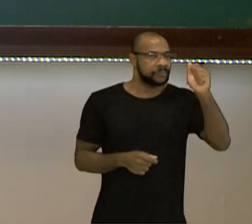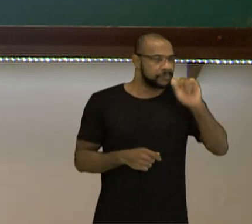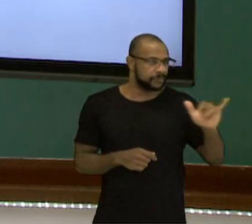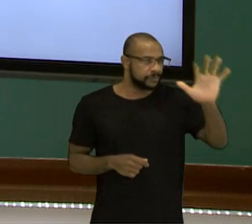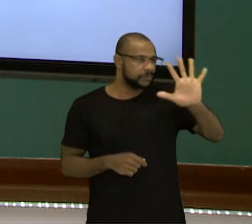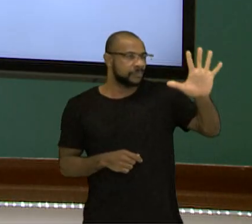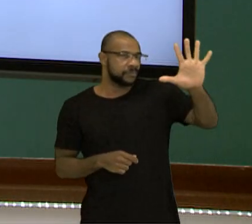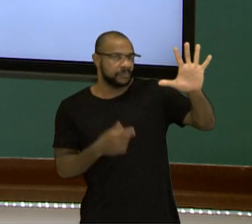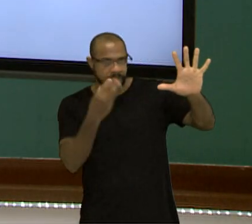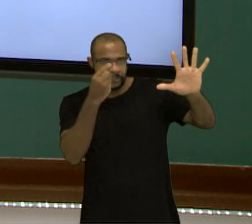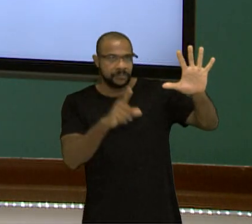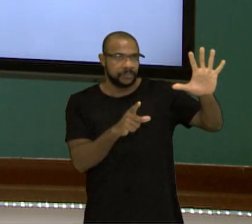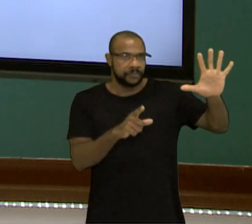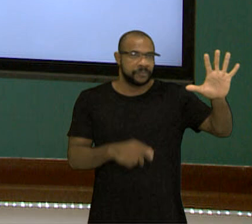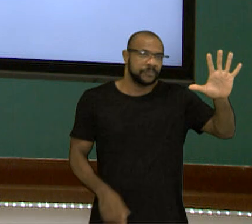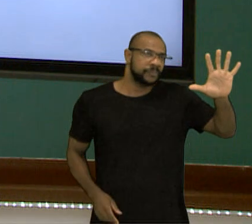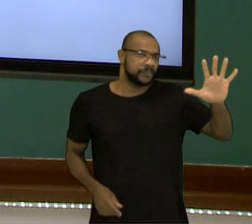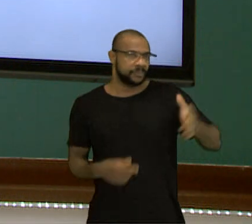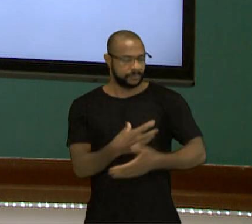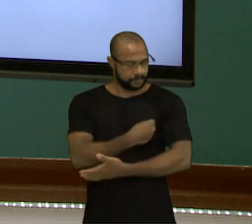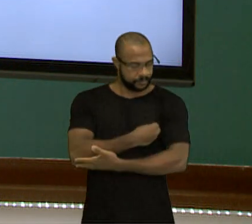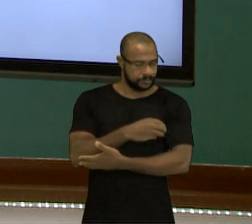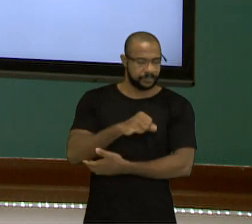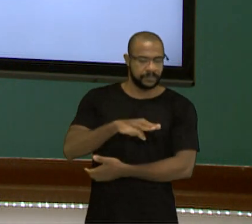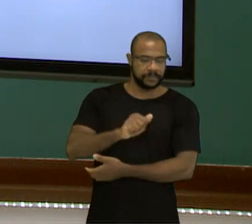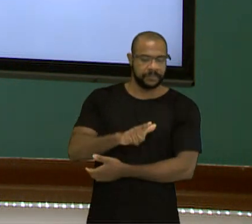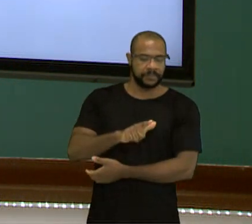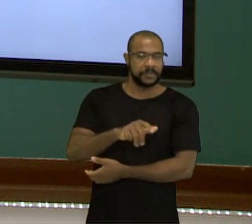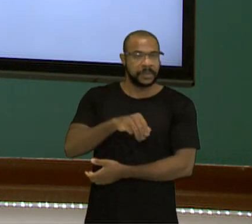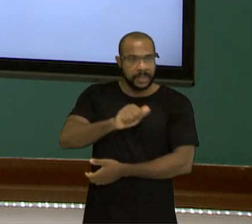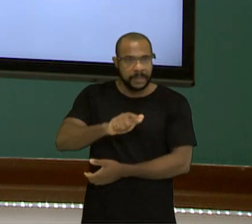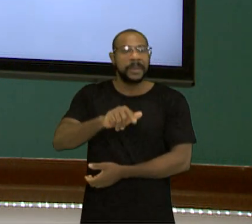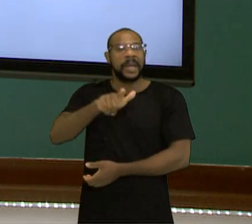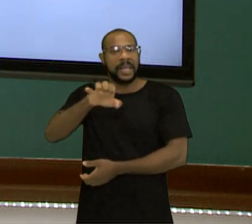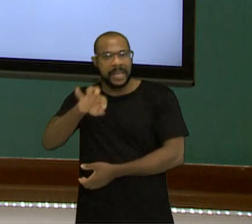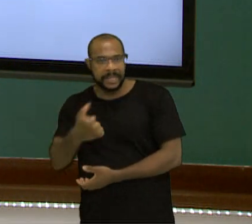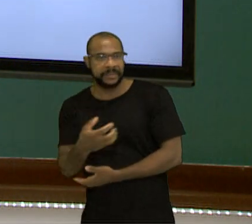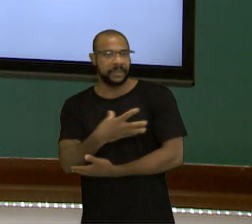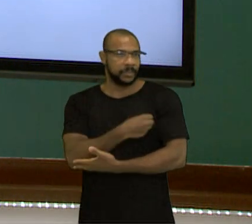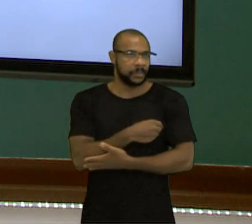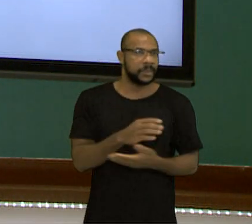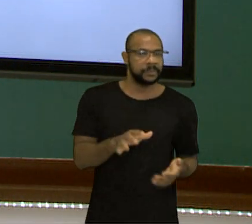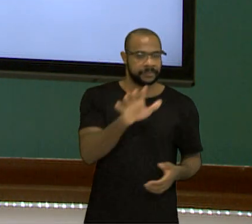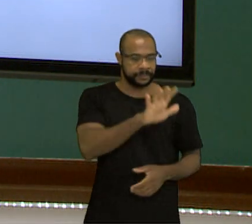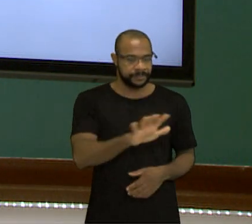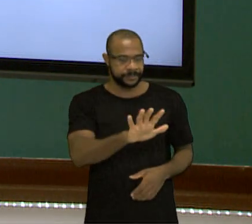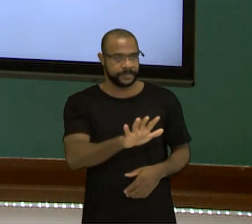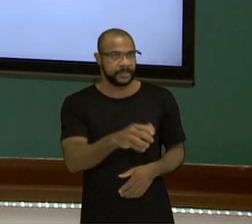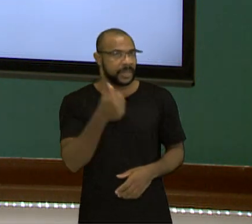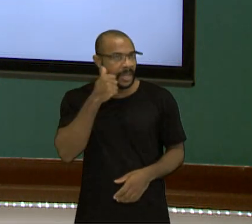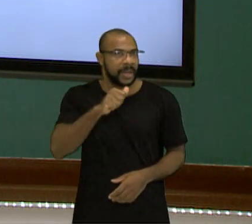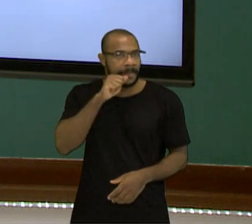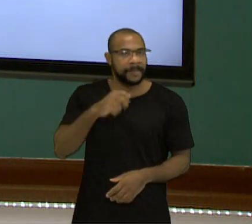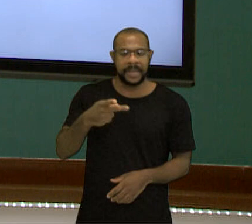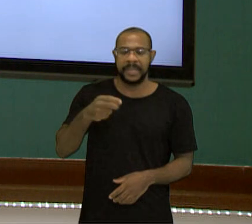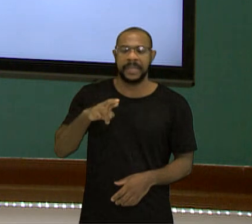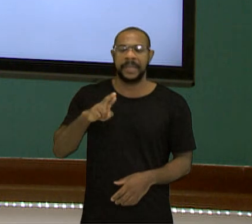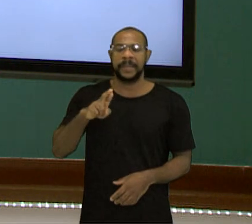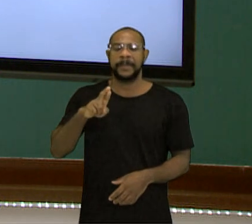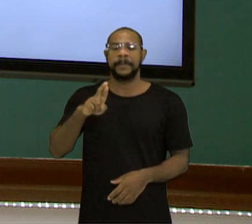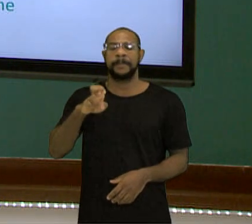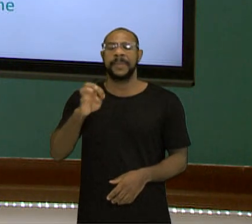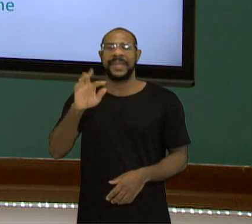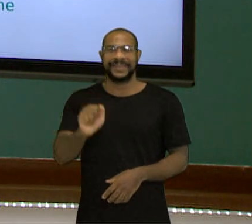nessa fotografia da ama de leite com o menino e aqui uma pintura chamada Mãe Preta. Então para que a gente descreva essa cena e a